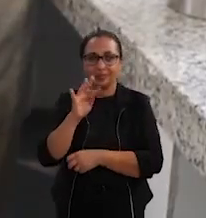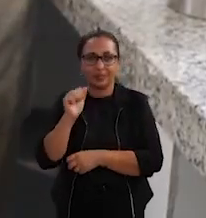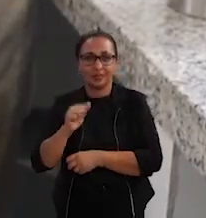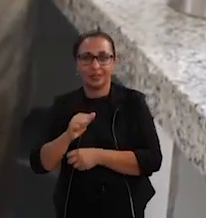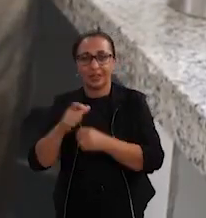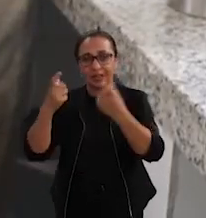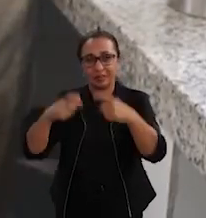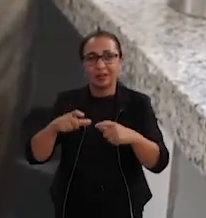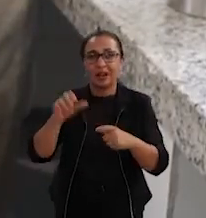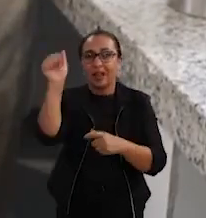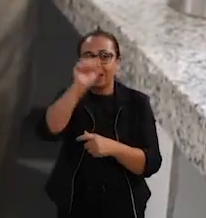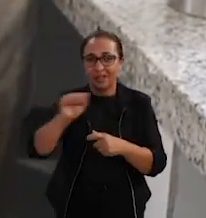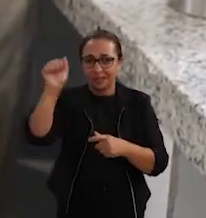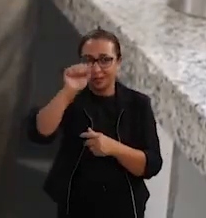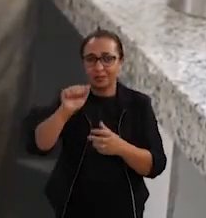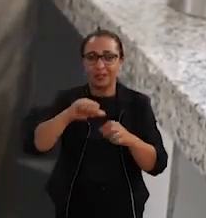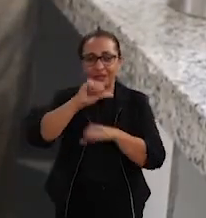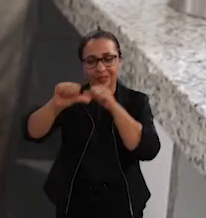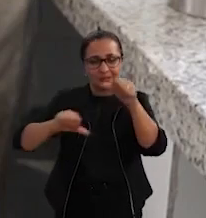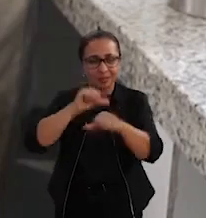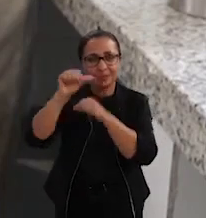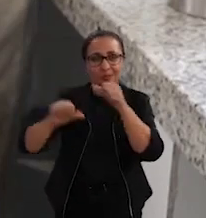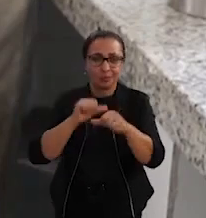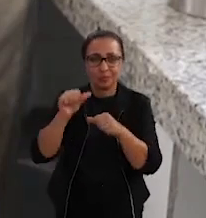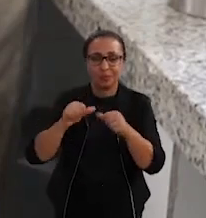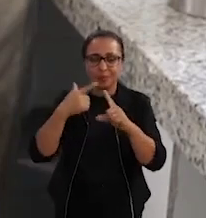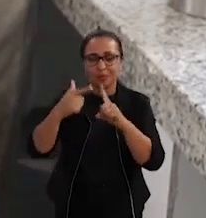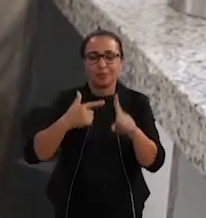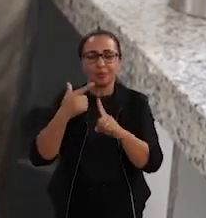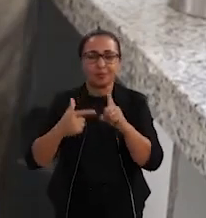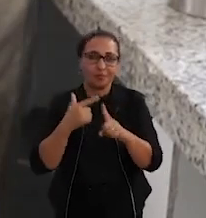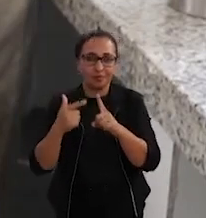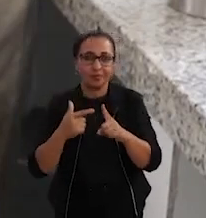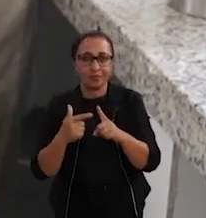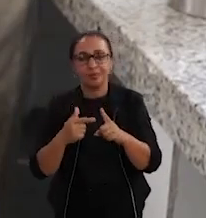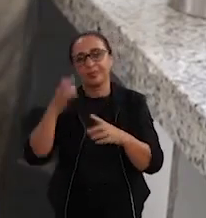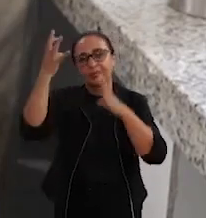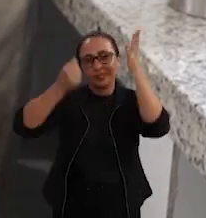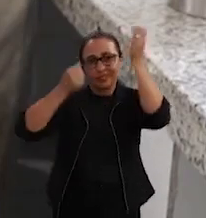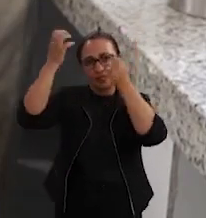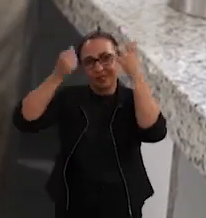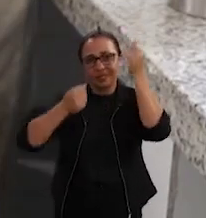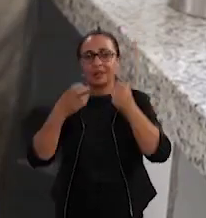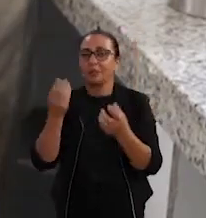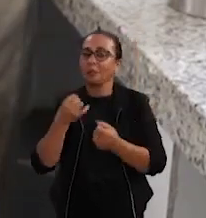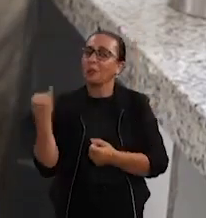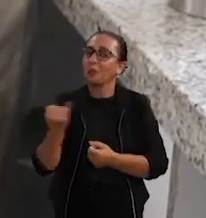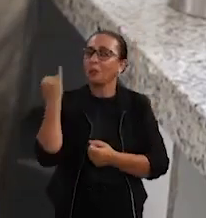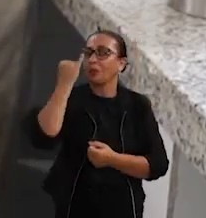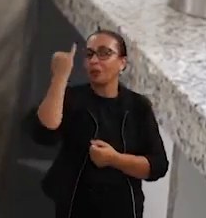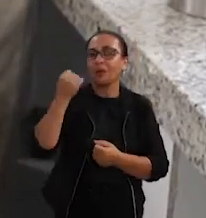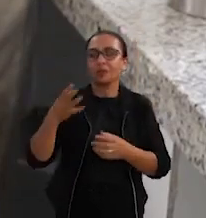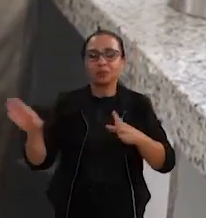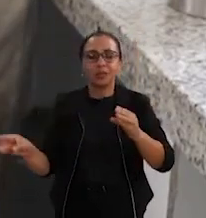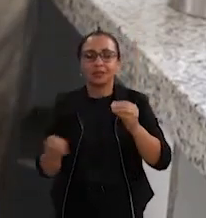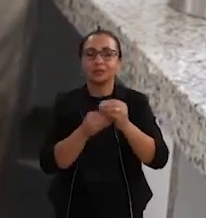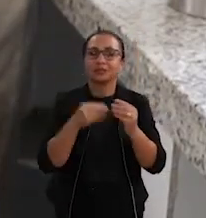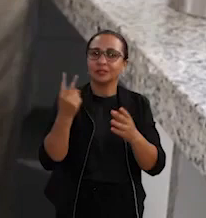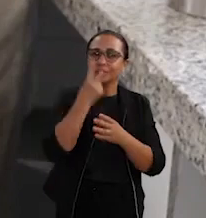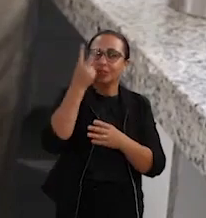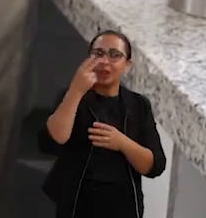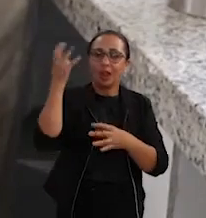localizado na Bacia Leiteira de Alagoas, então o desenvolvimento de produtos lácteos é muito importante, pois